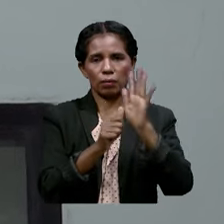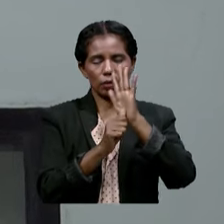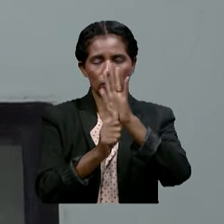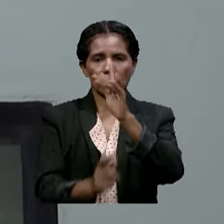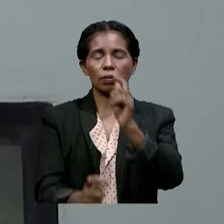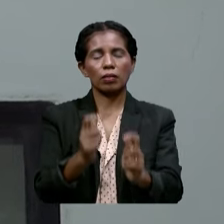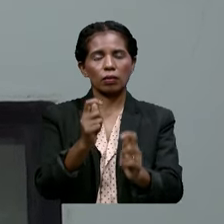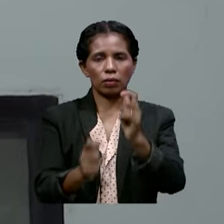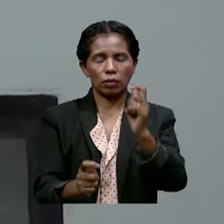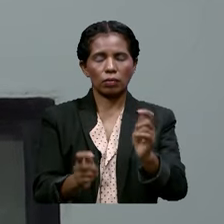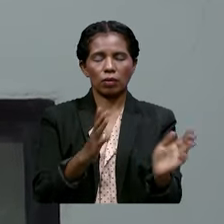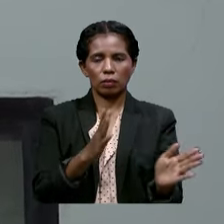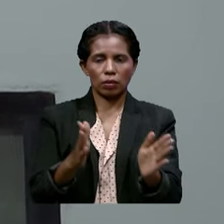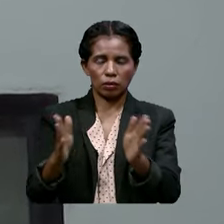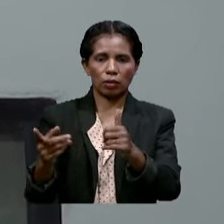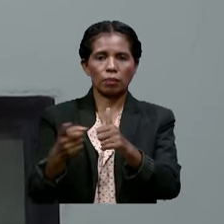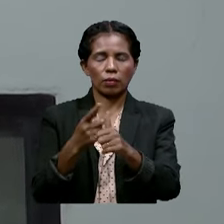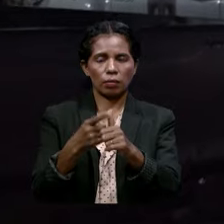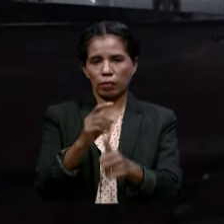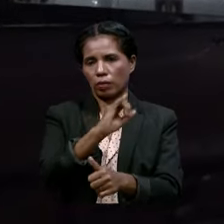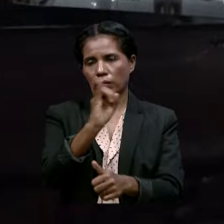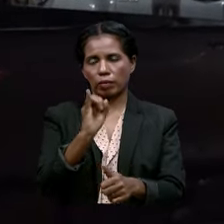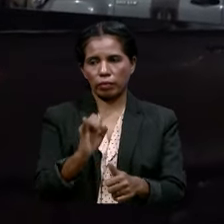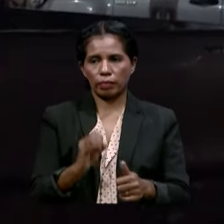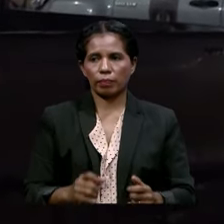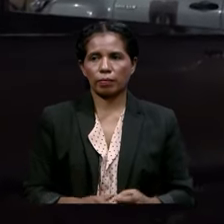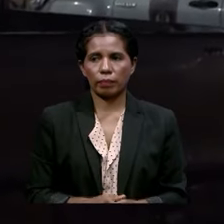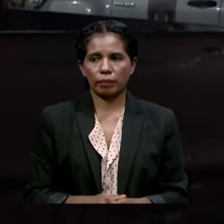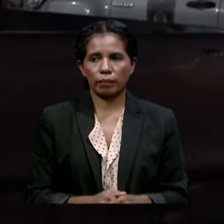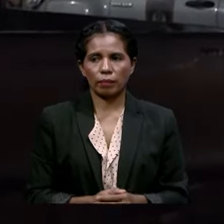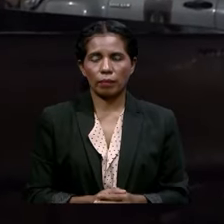tribunal o processo primeiro interrogatório. João Carlos, Marito da Costa, Ziemen.